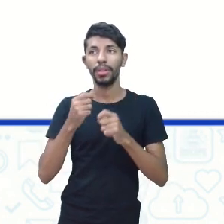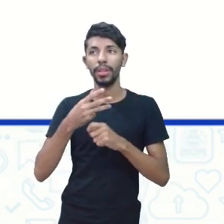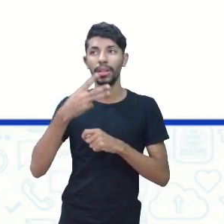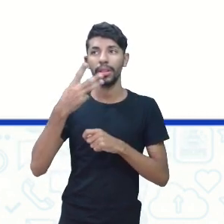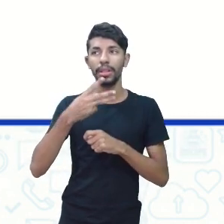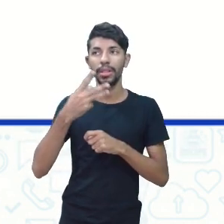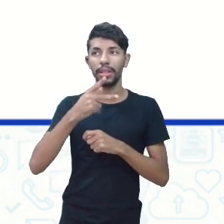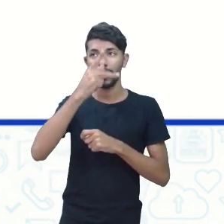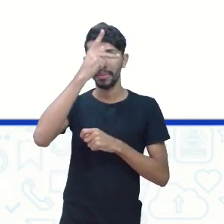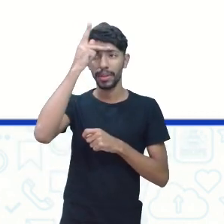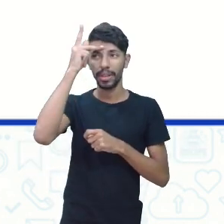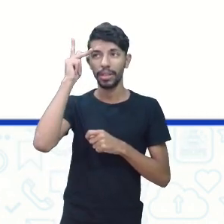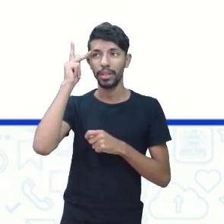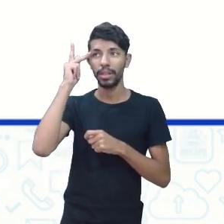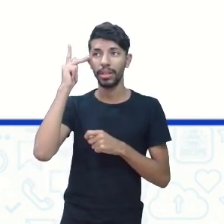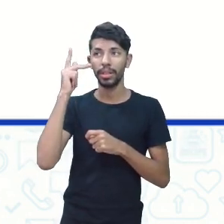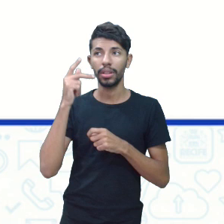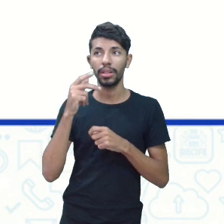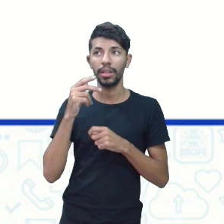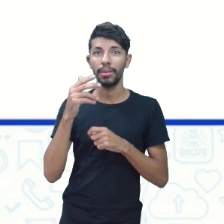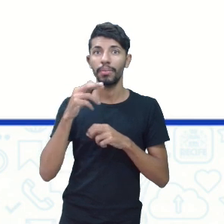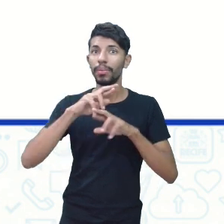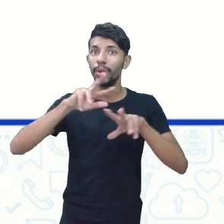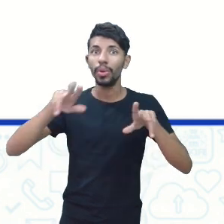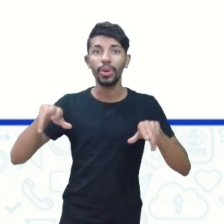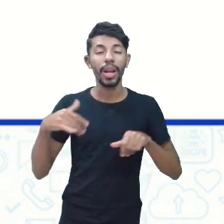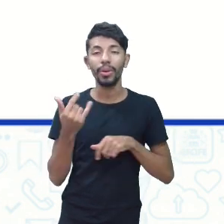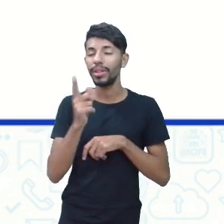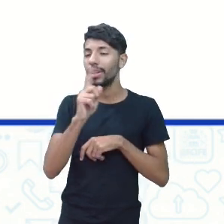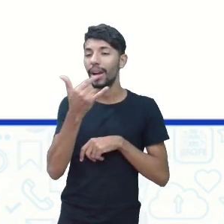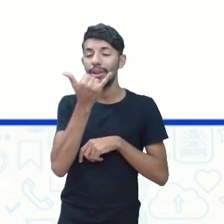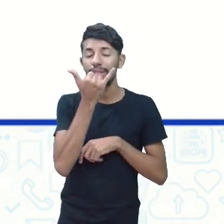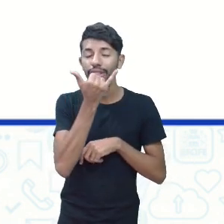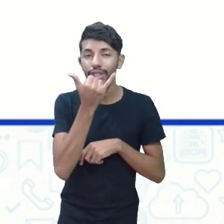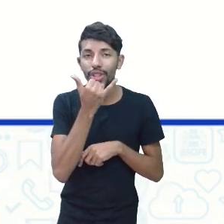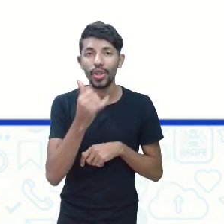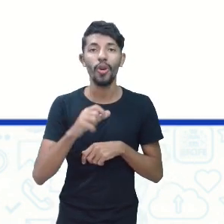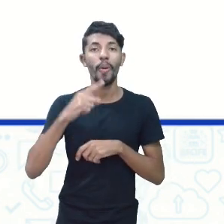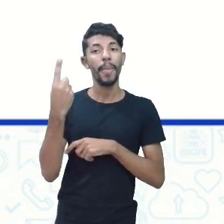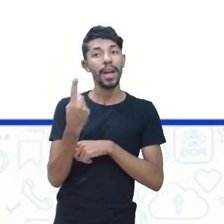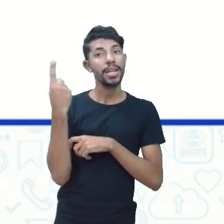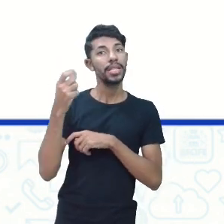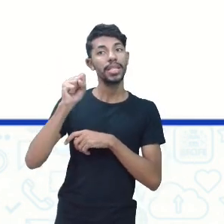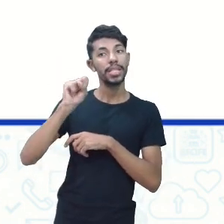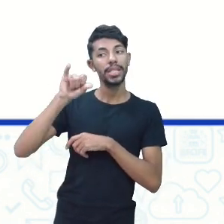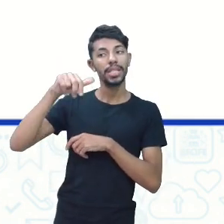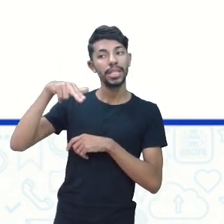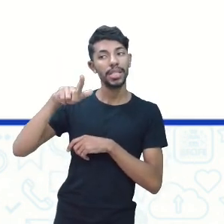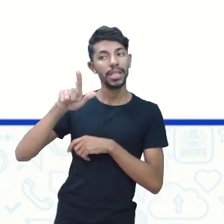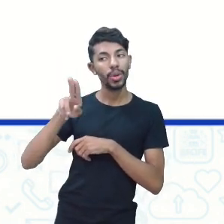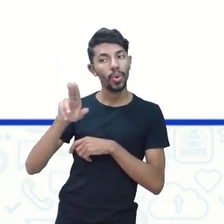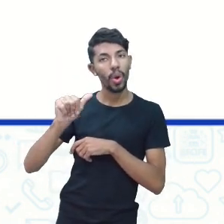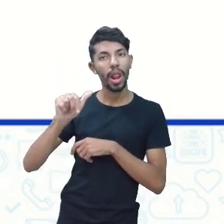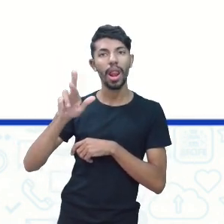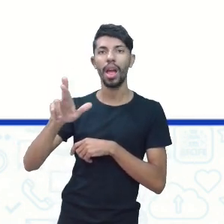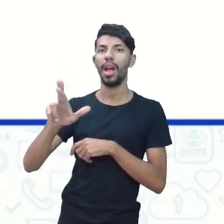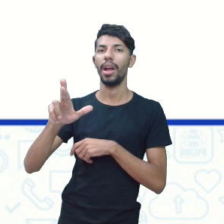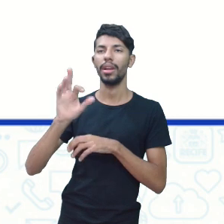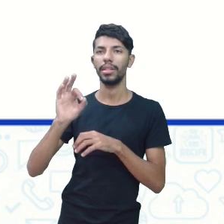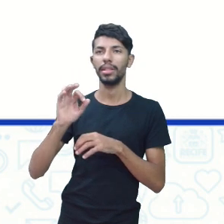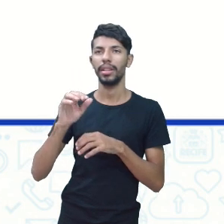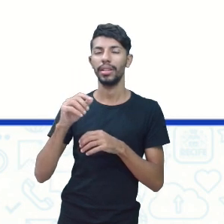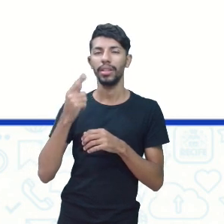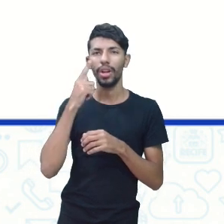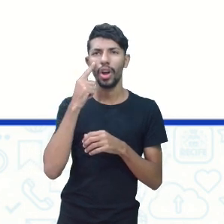pessoa do plural, não, minha gente, do singular, não é? Já faz